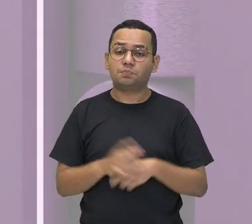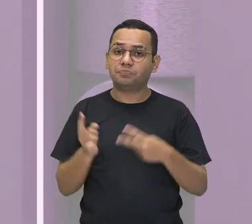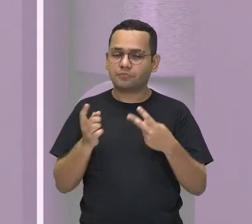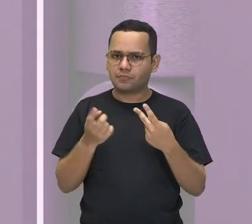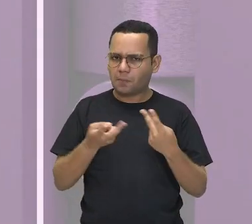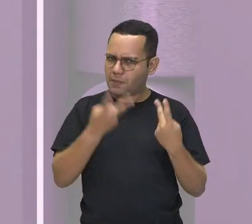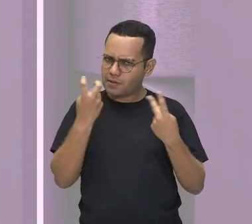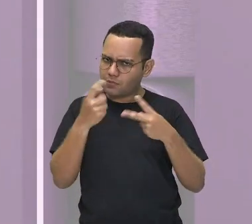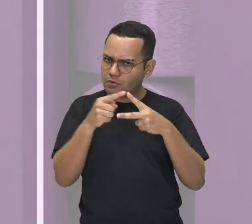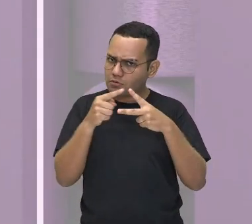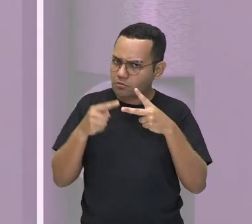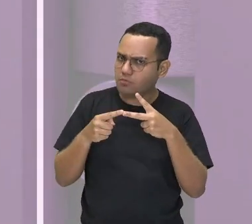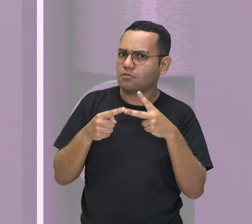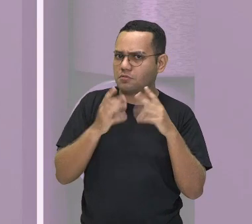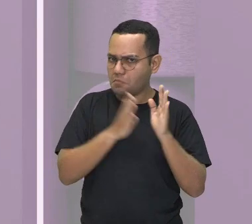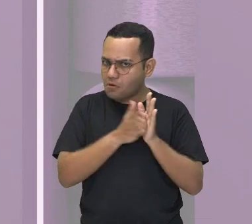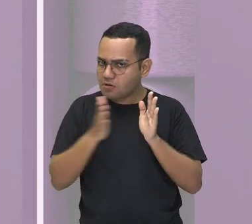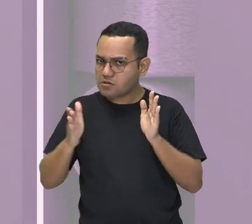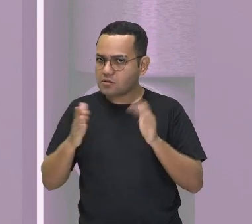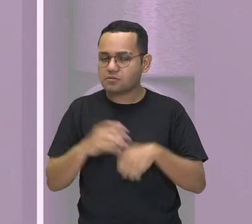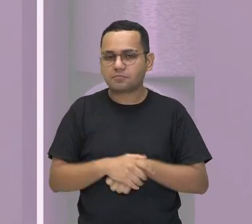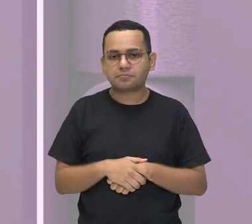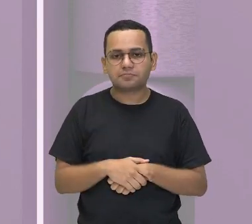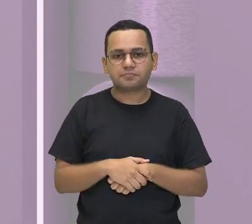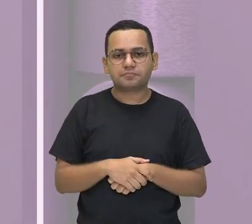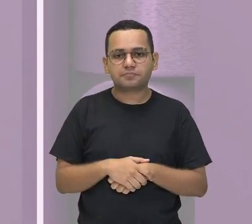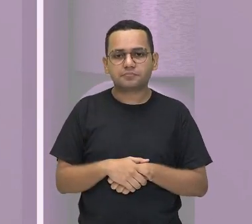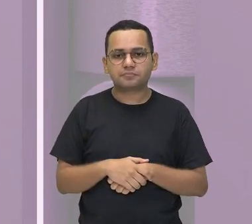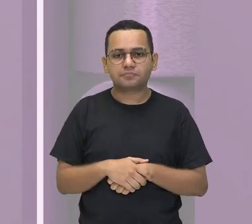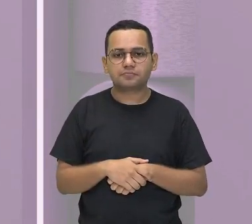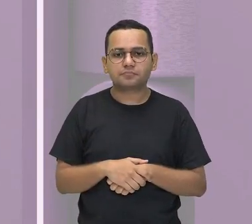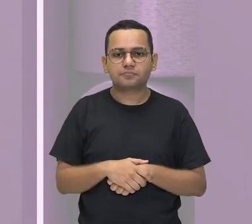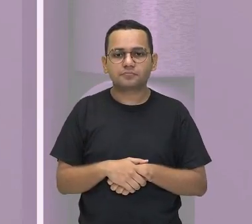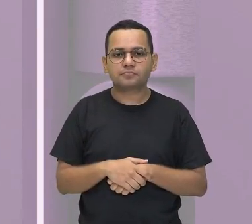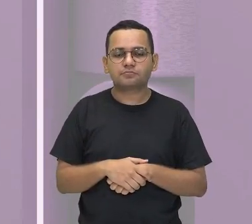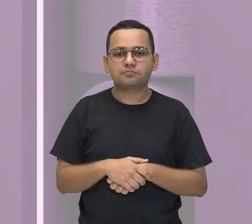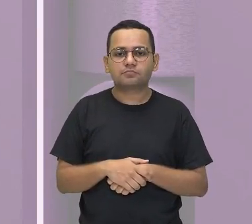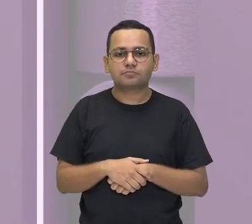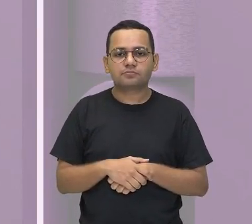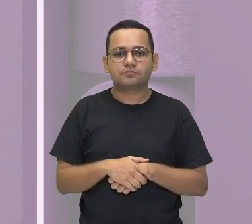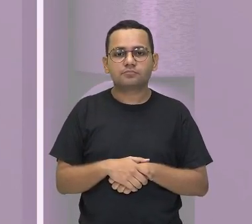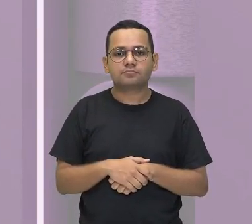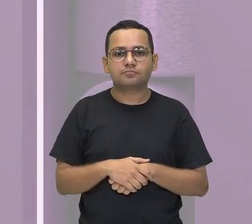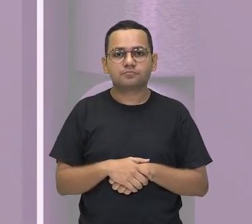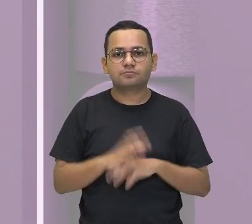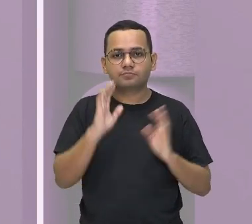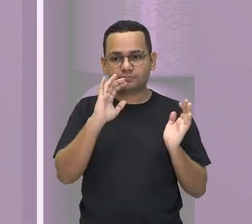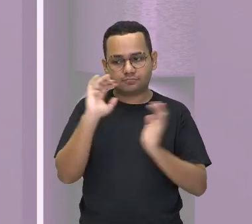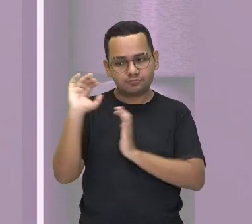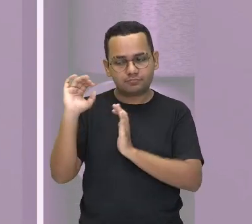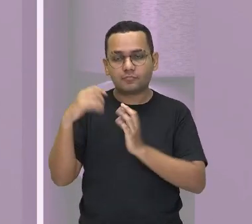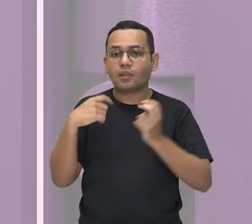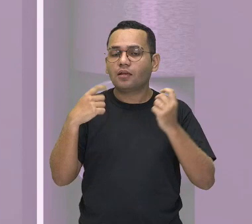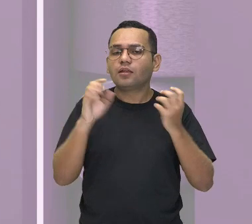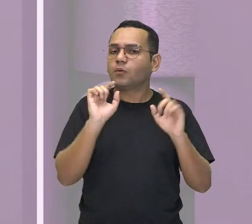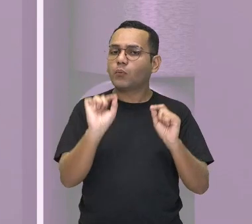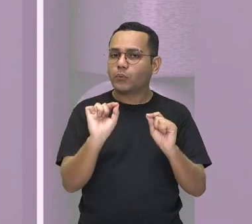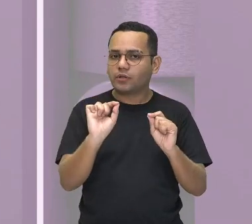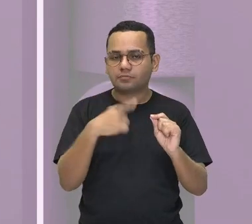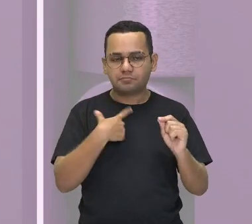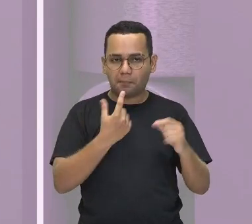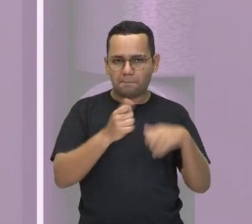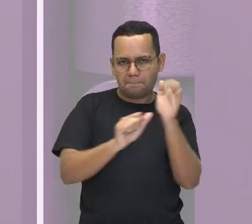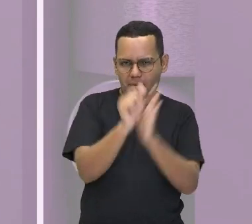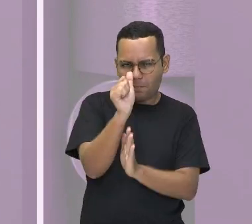A gente vai obter, se a gente não tiver, né, a gente vai obter a equação geral, tá bom?